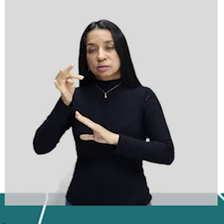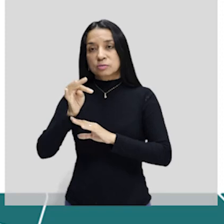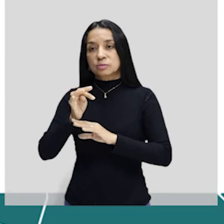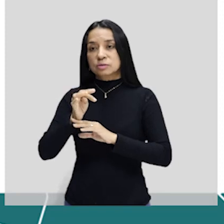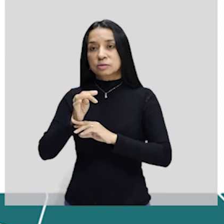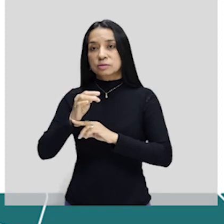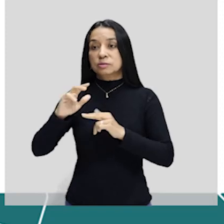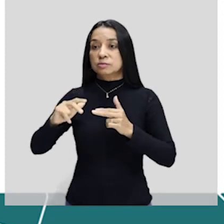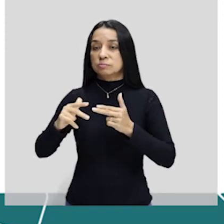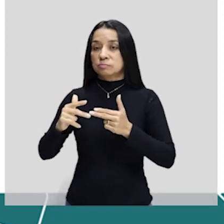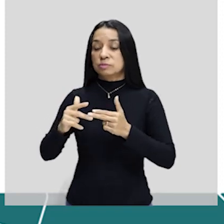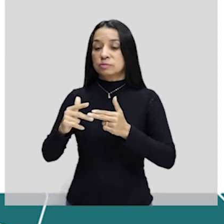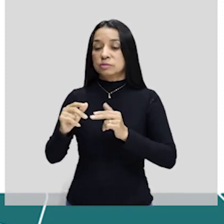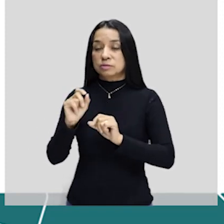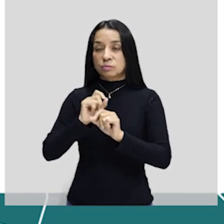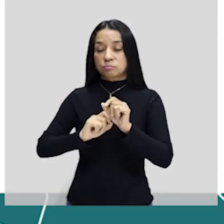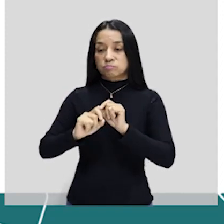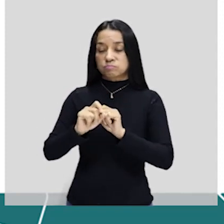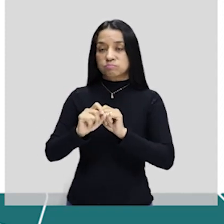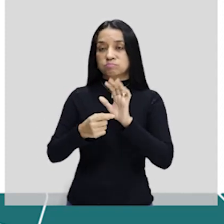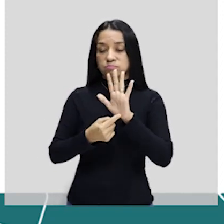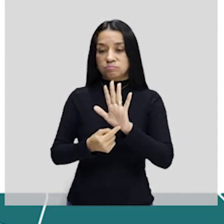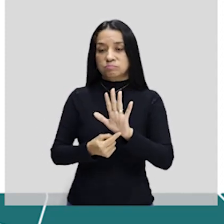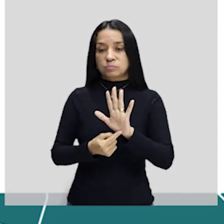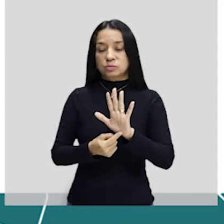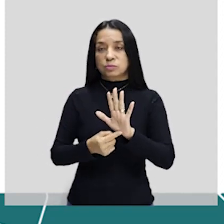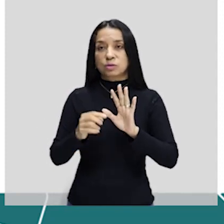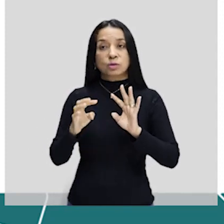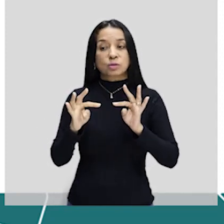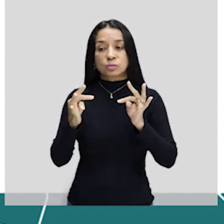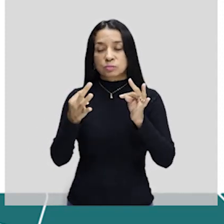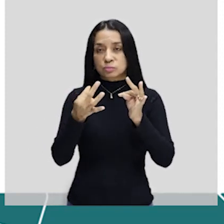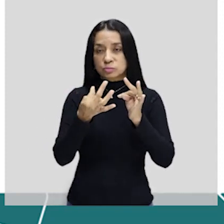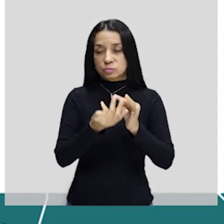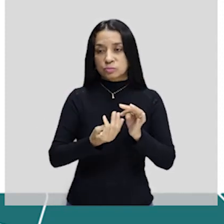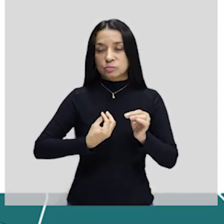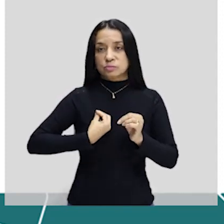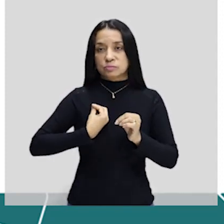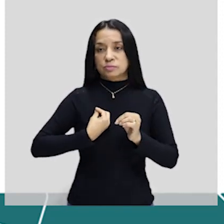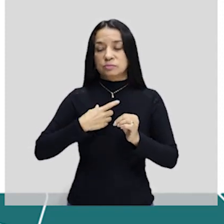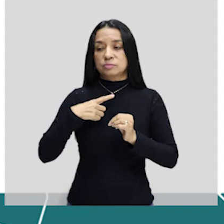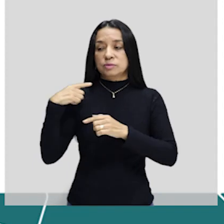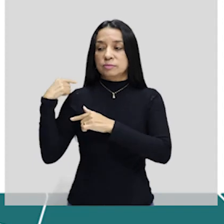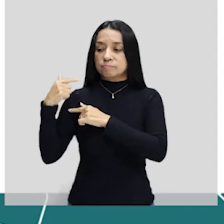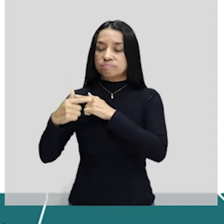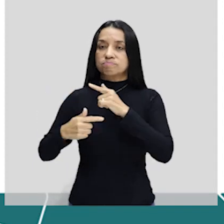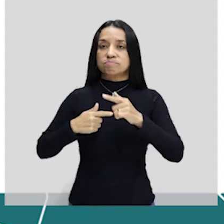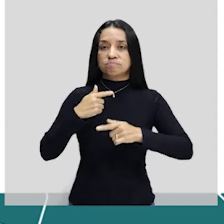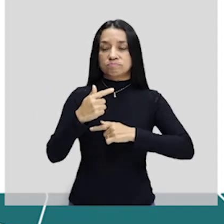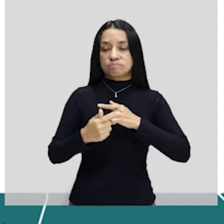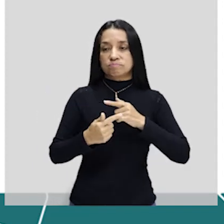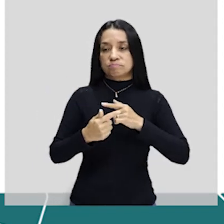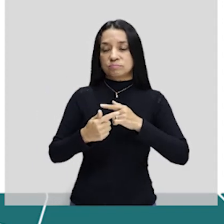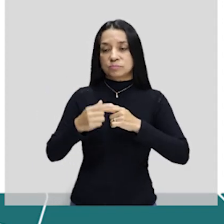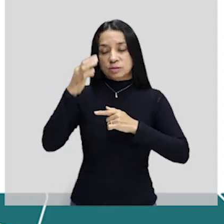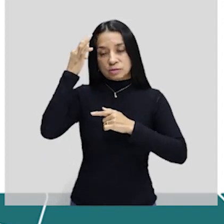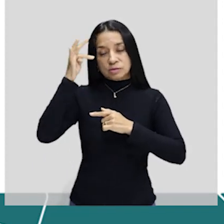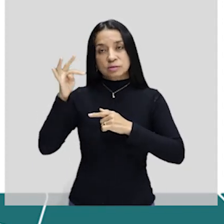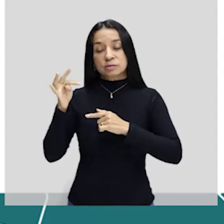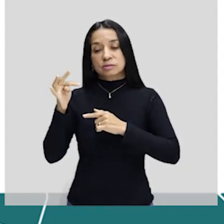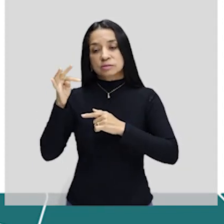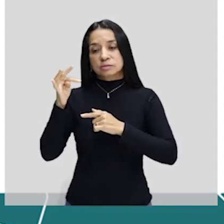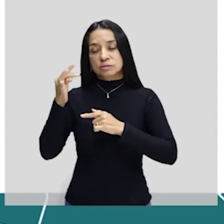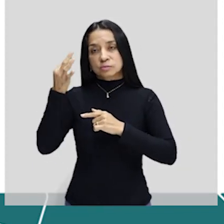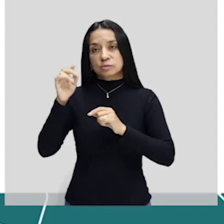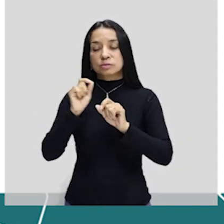ele apresentou que todos os seres vivos eles possuem ancestralidade. Essa ideia de que o homem era